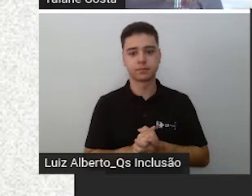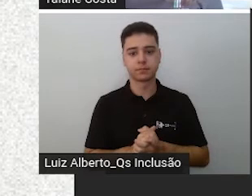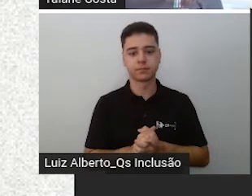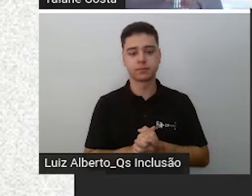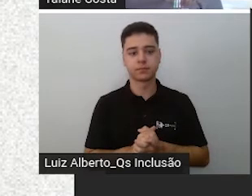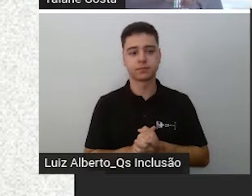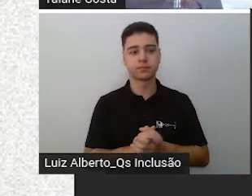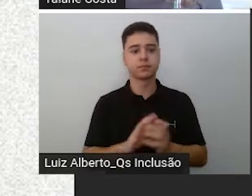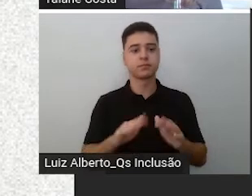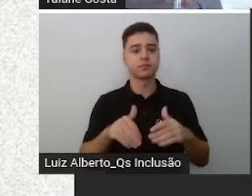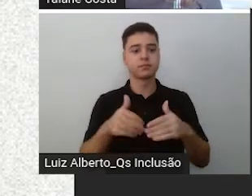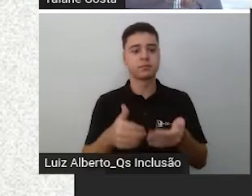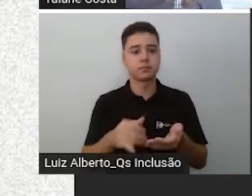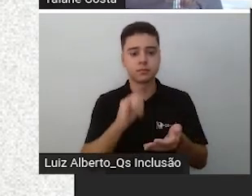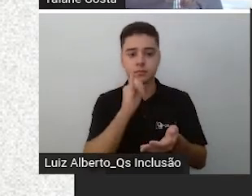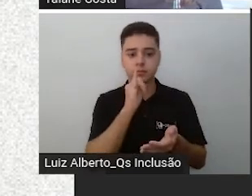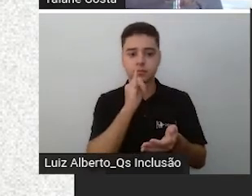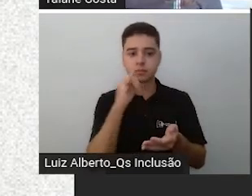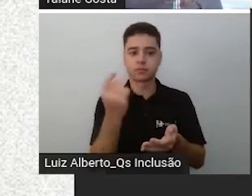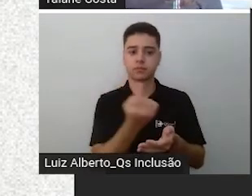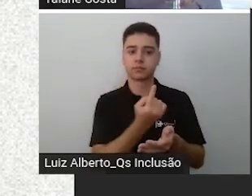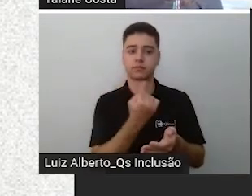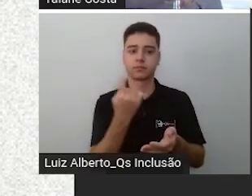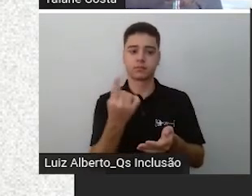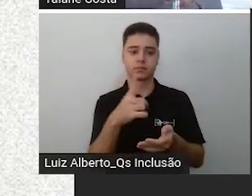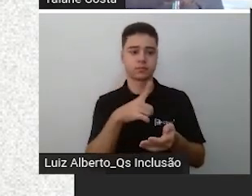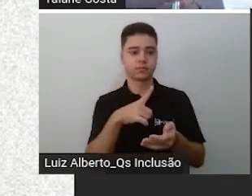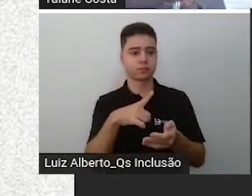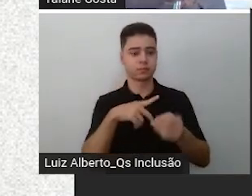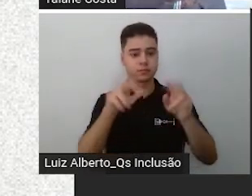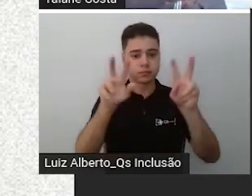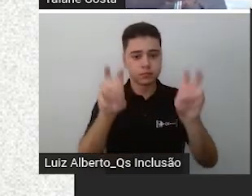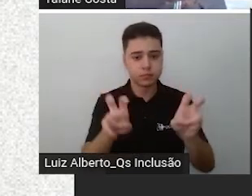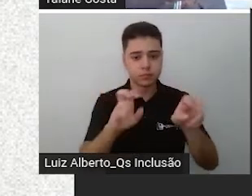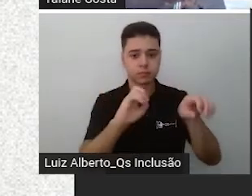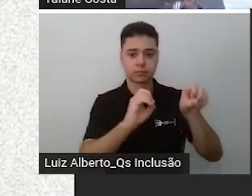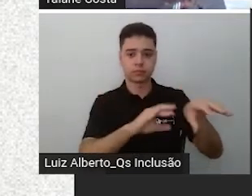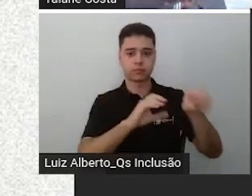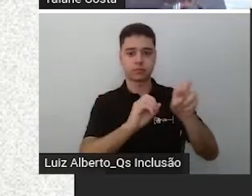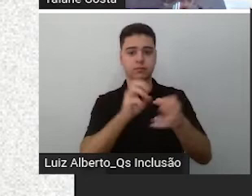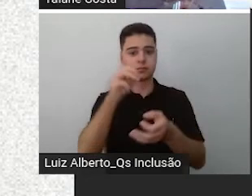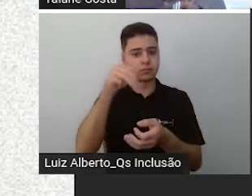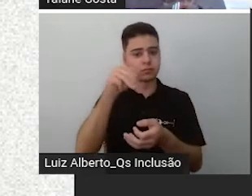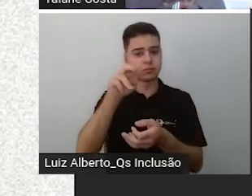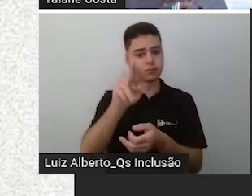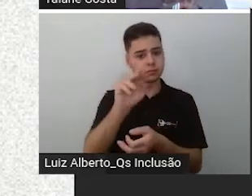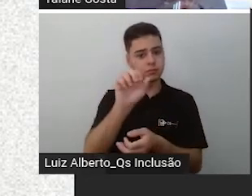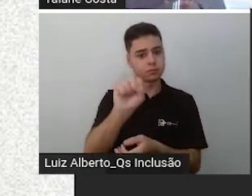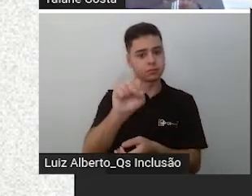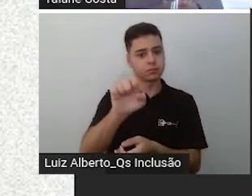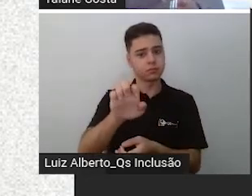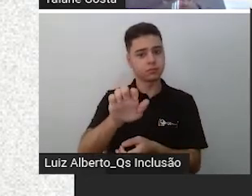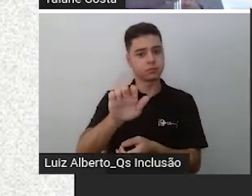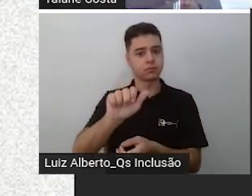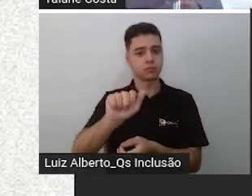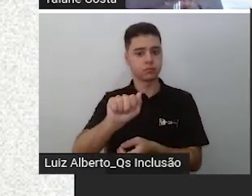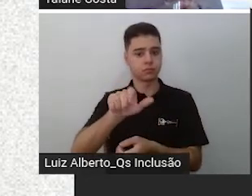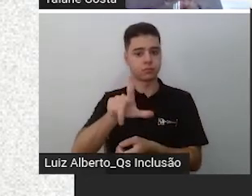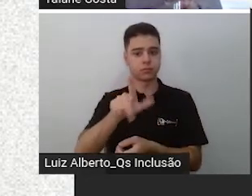E a gente tem esse termo, educação museal, que ela é muito utilizada no